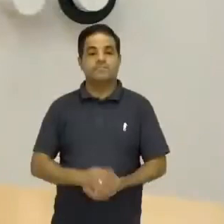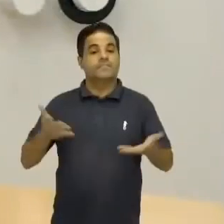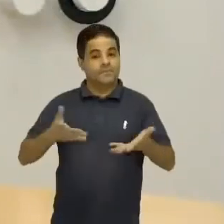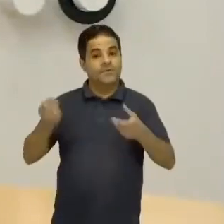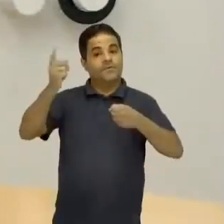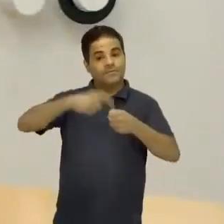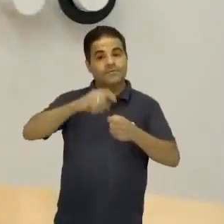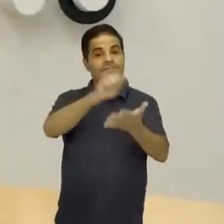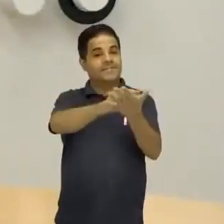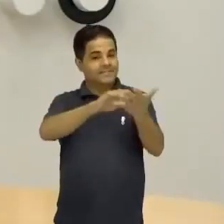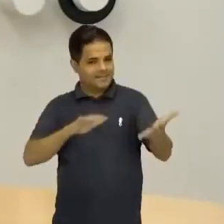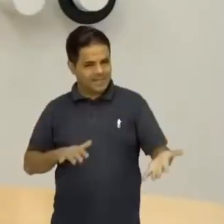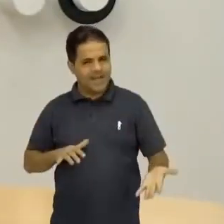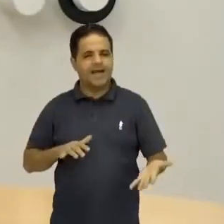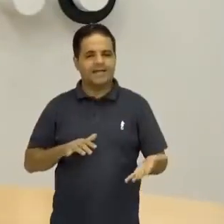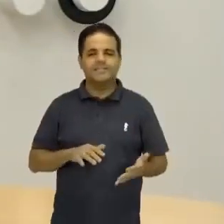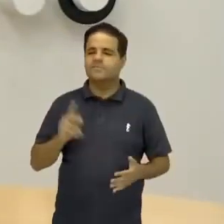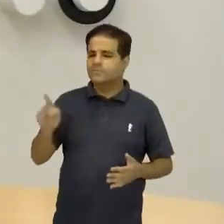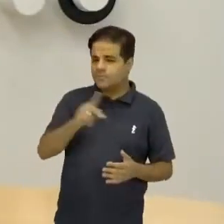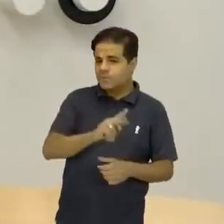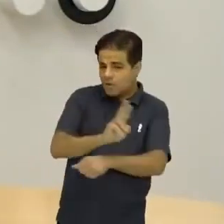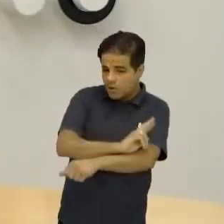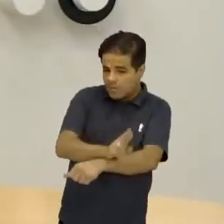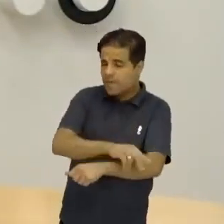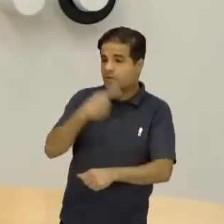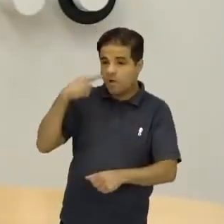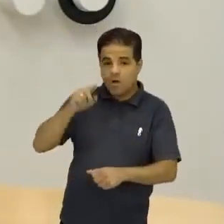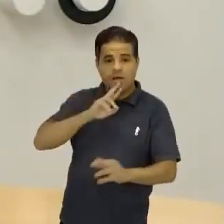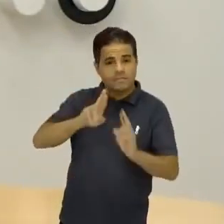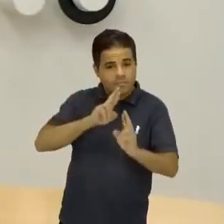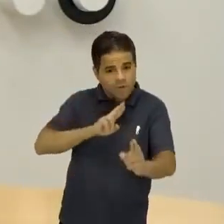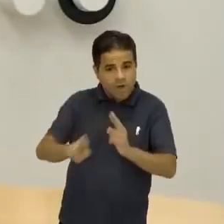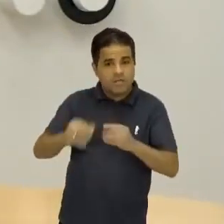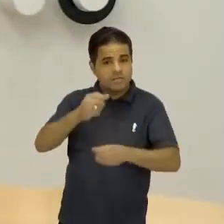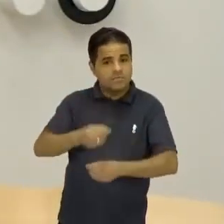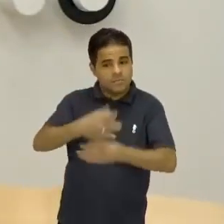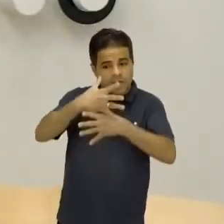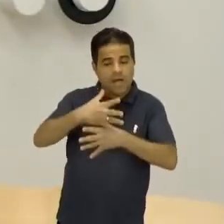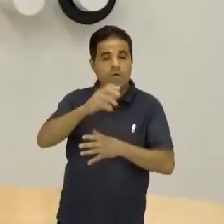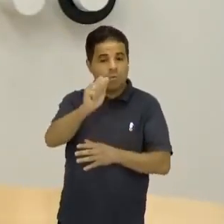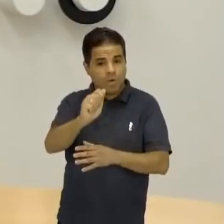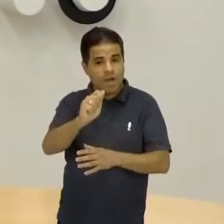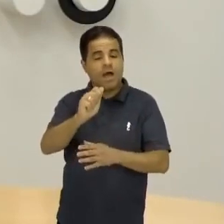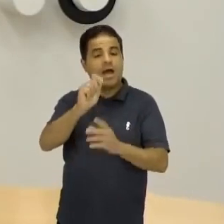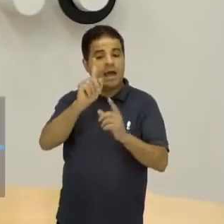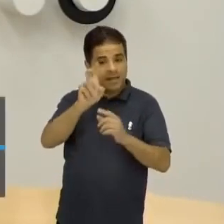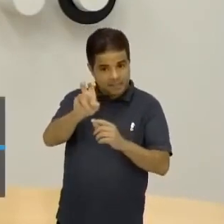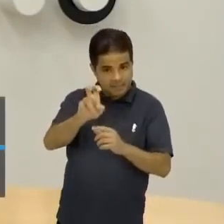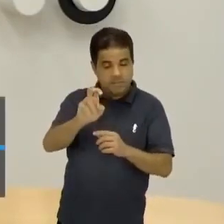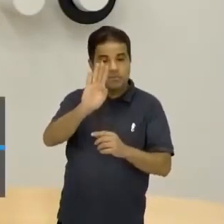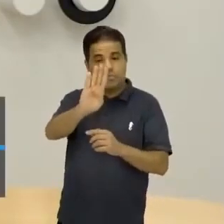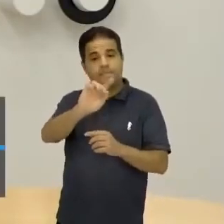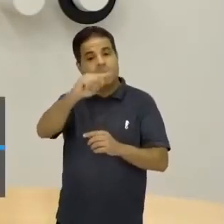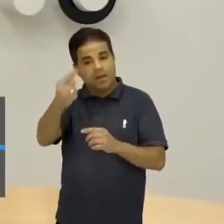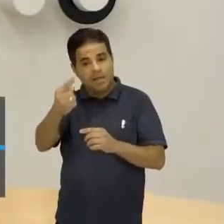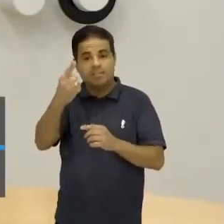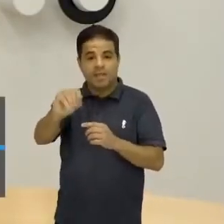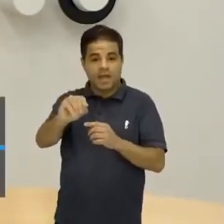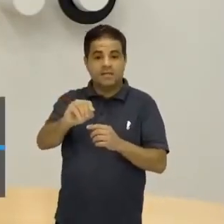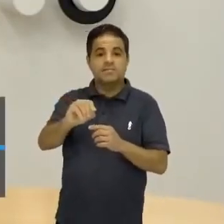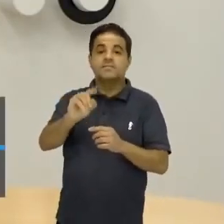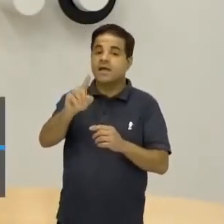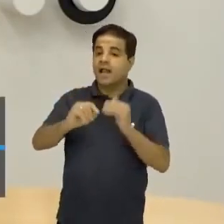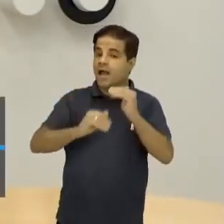Voltamos da atividade. Professora Roberta, olha as respostas lá do chat. Que o A vale 15, o B vale 10, ela